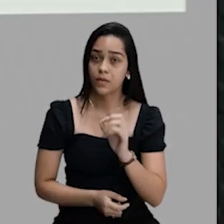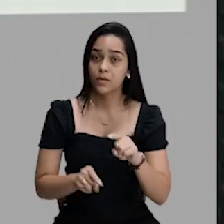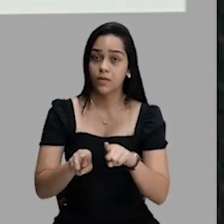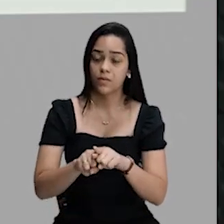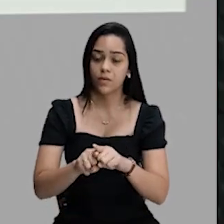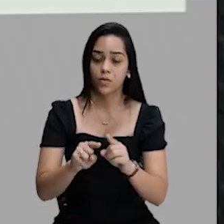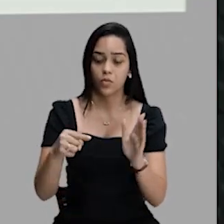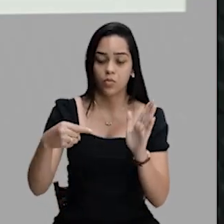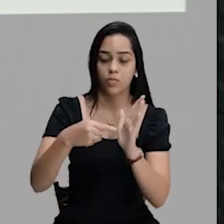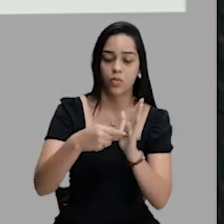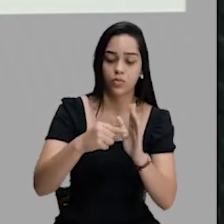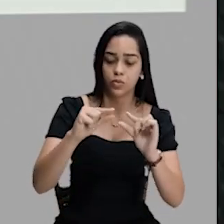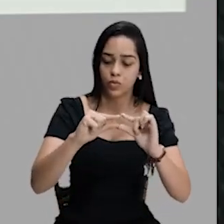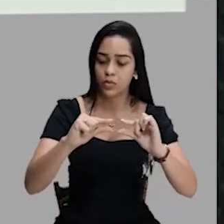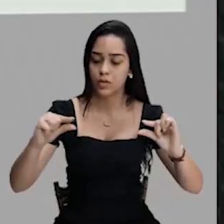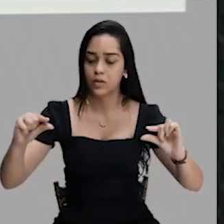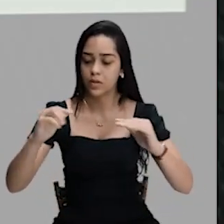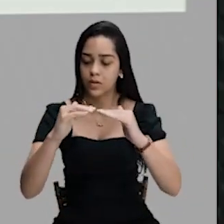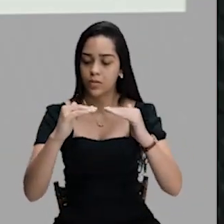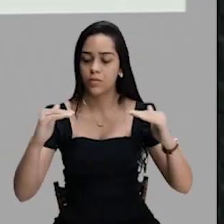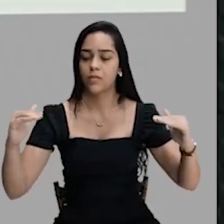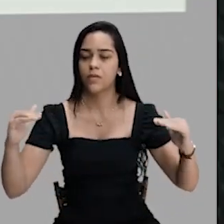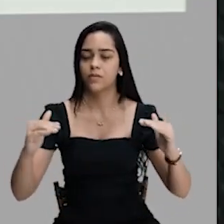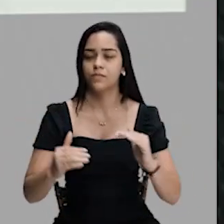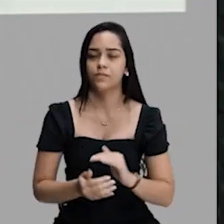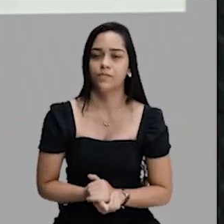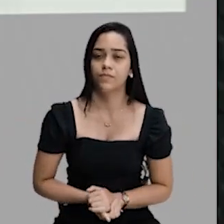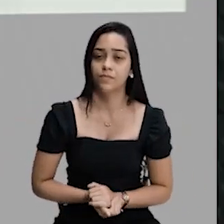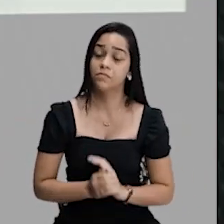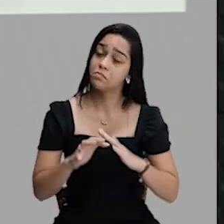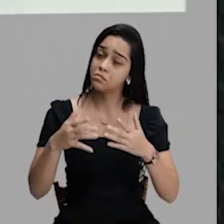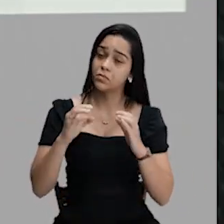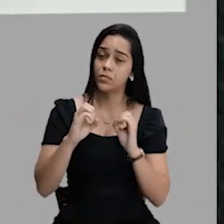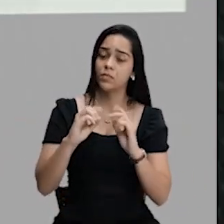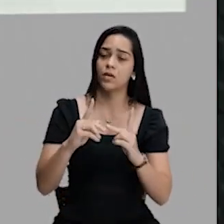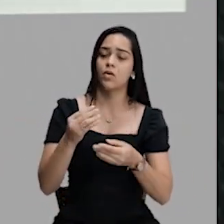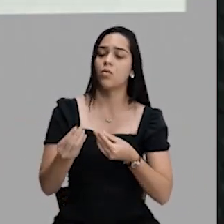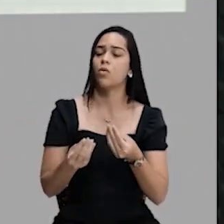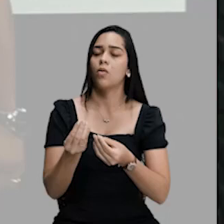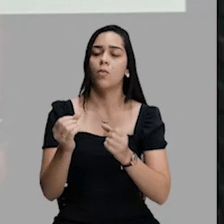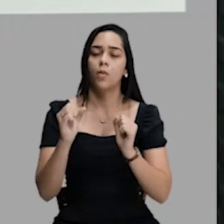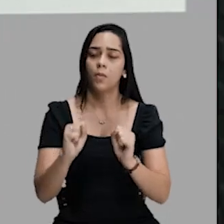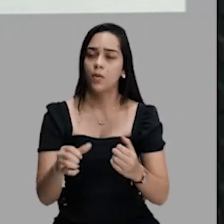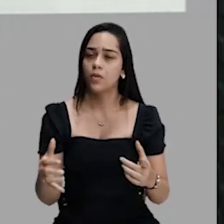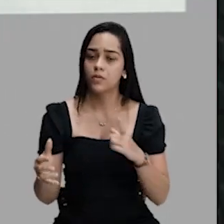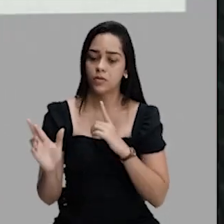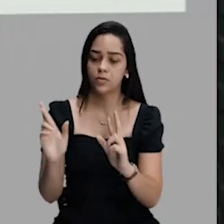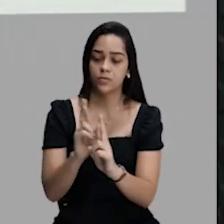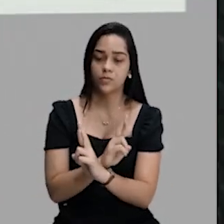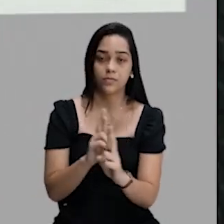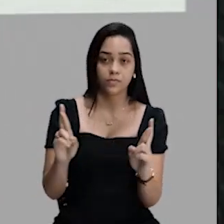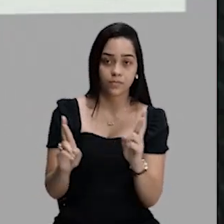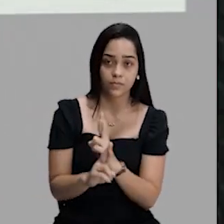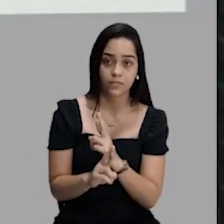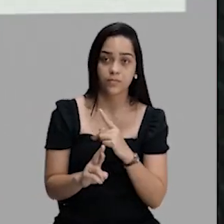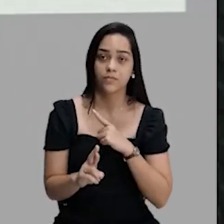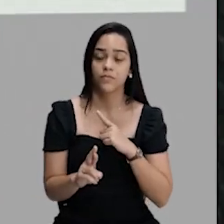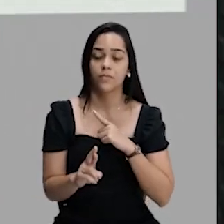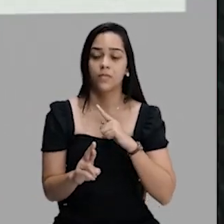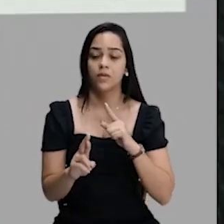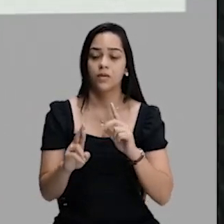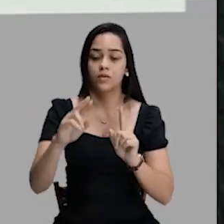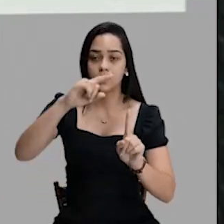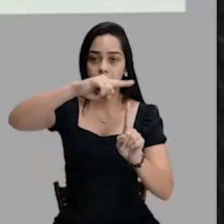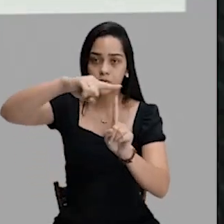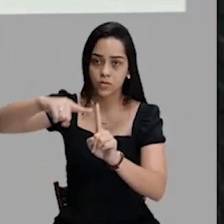Ponto, reta e plano. Olha só. Então, beleza, vamos ver como é que a gente pode associar esses